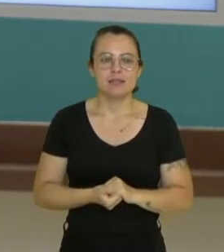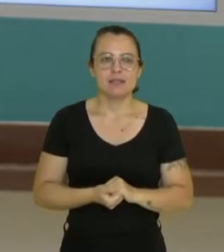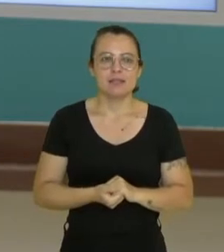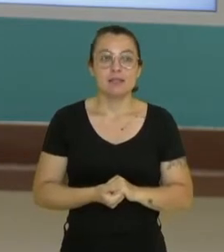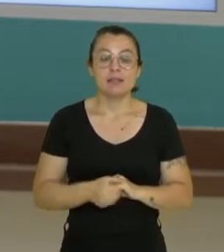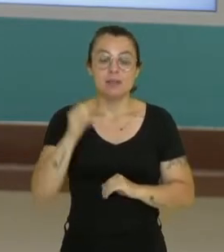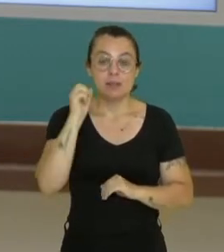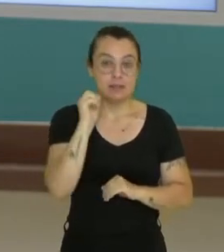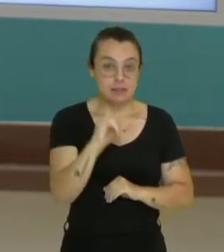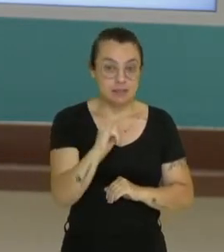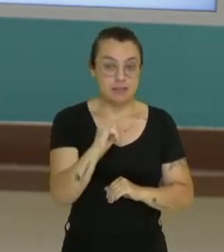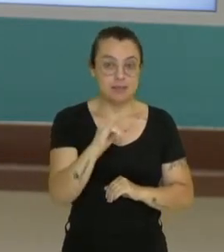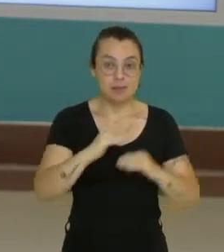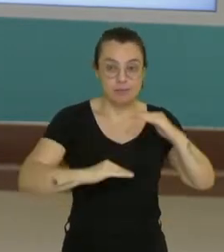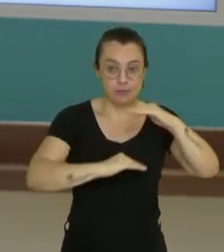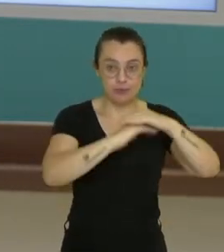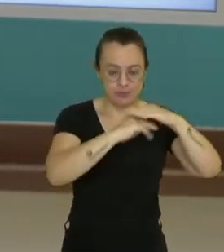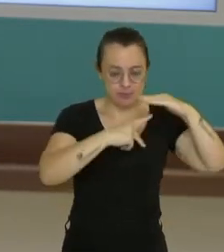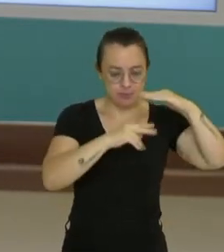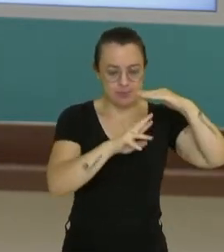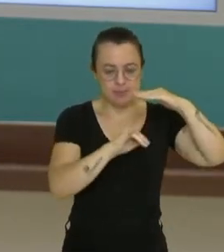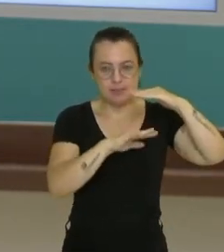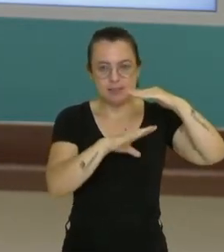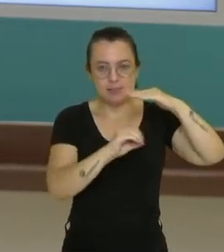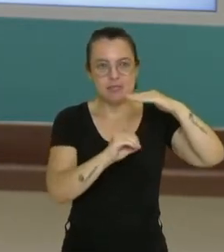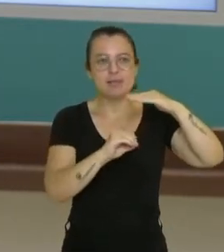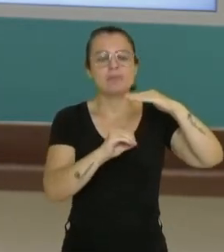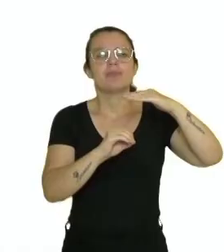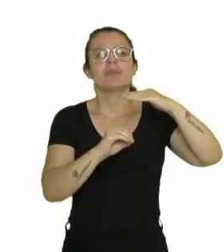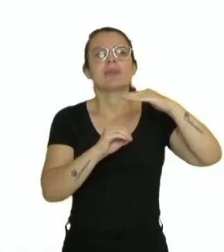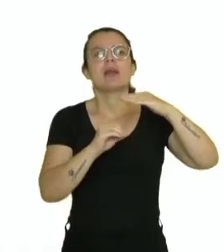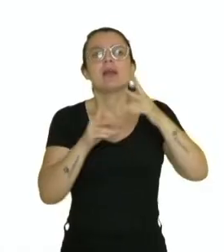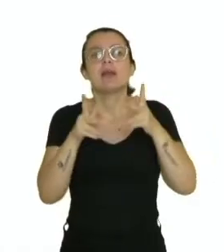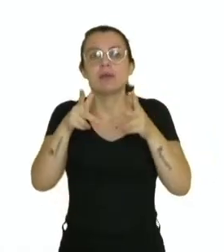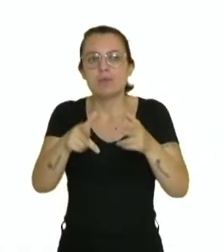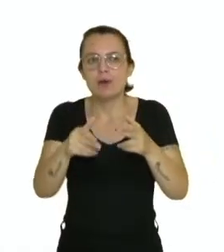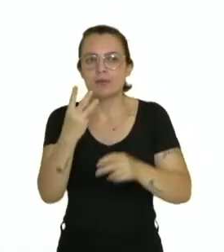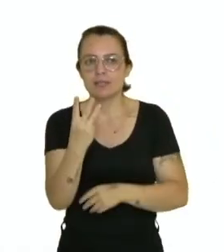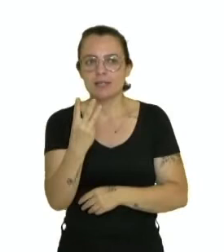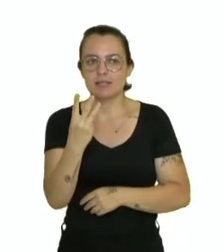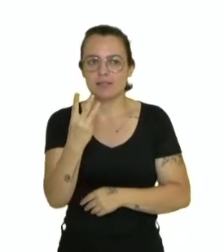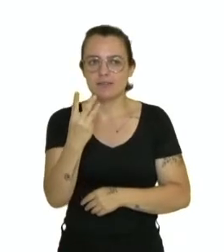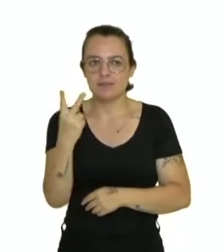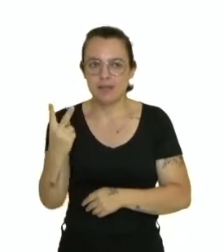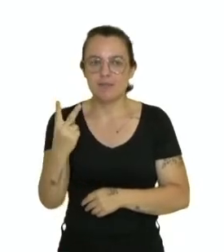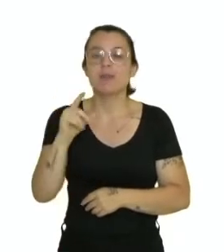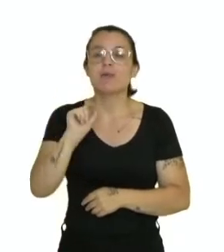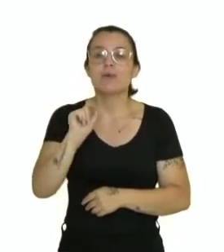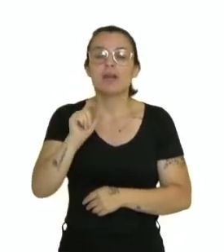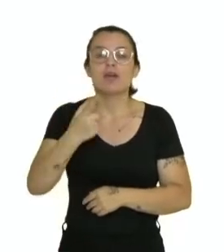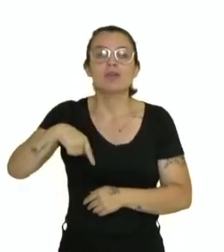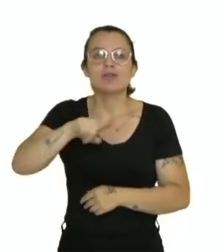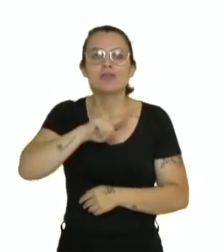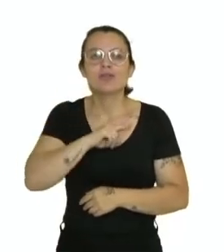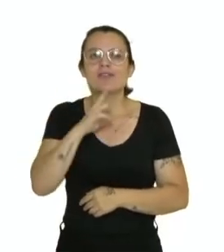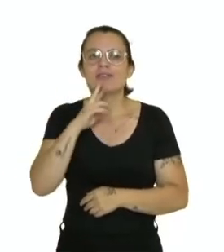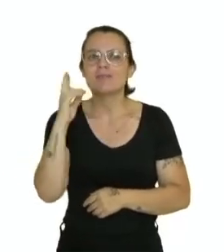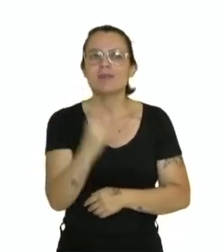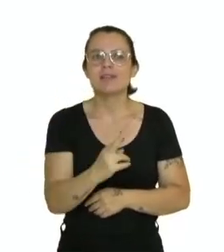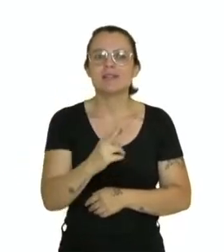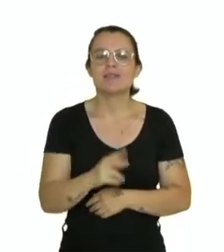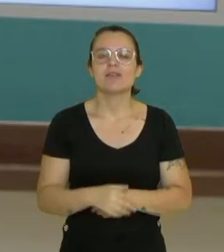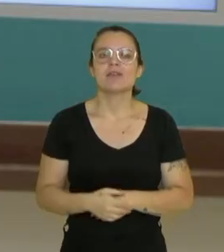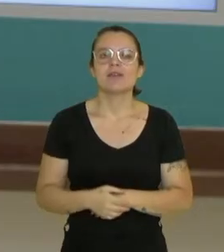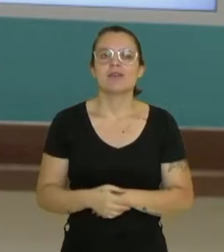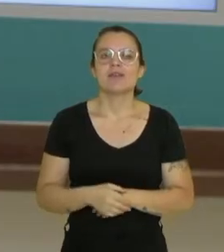3 vezes o volume de cada uma das pirâmides, se eu isolar o V, podemos dizer que o volume da pirâmide